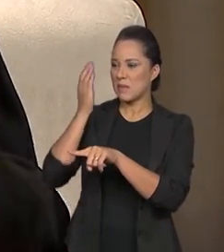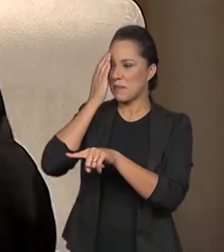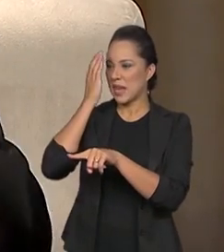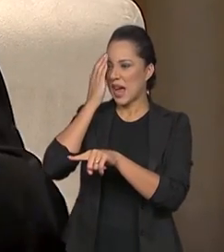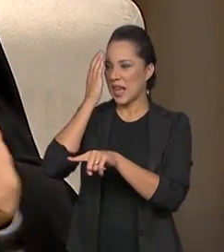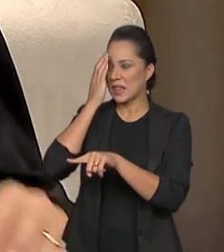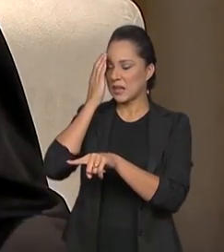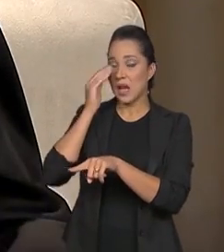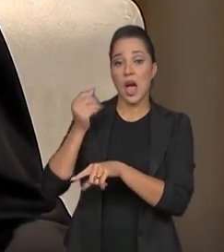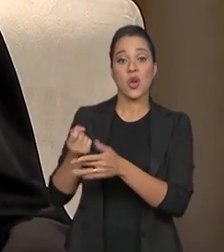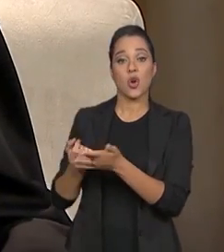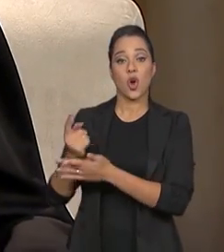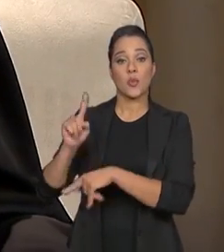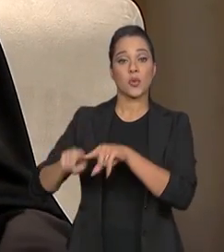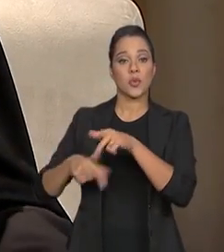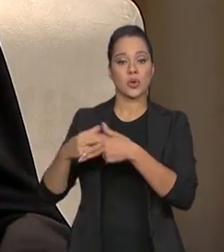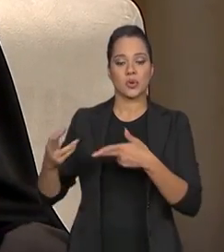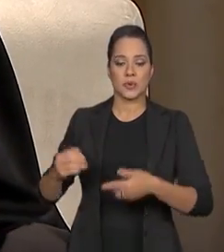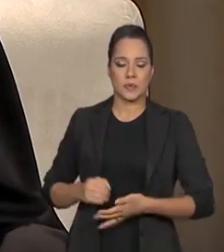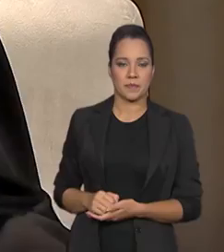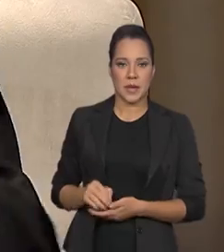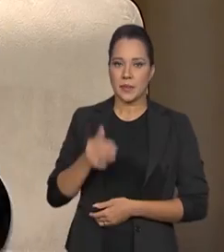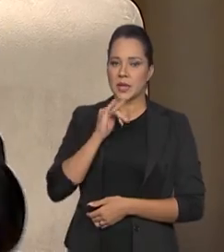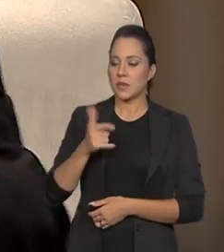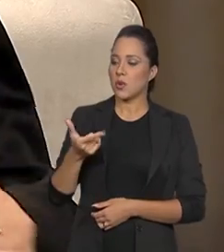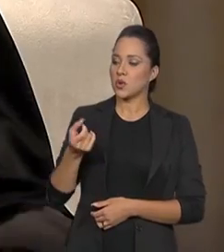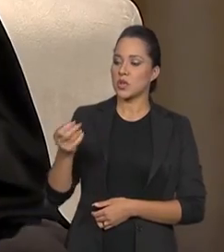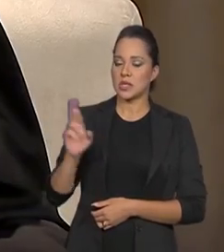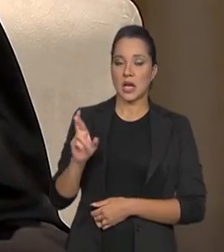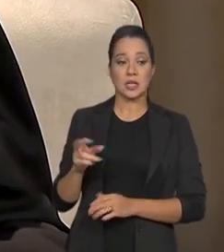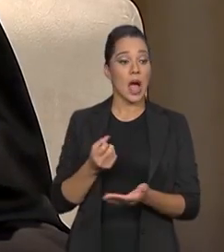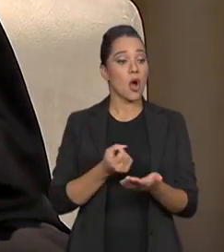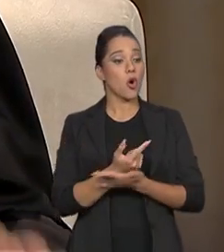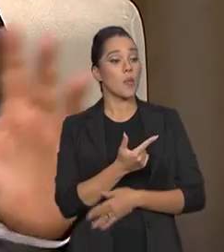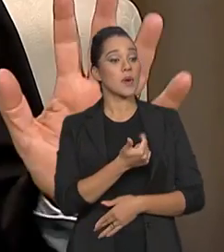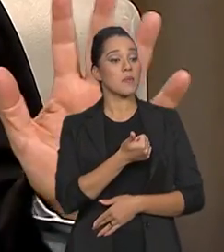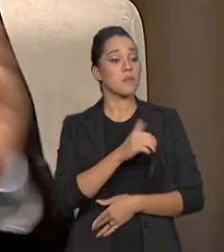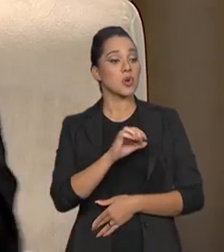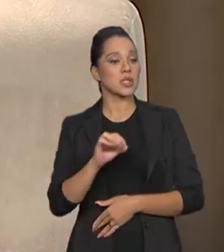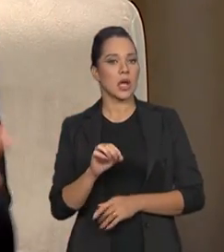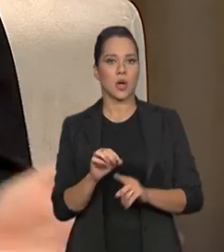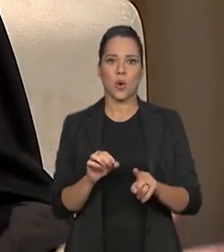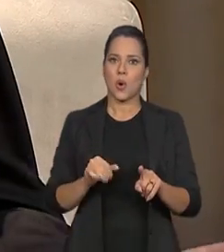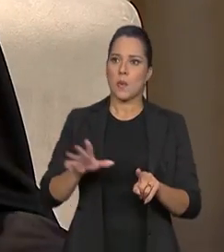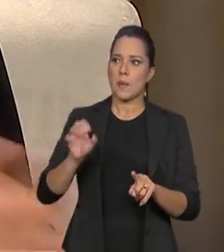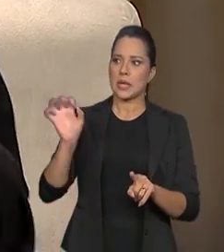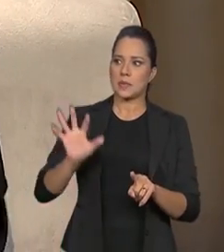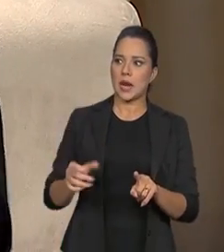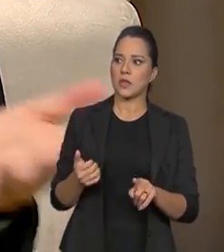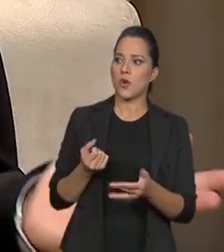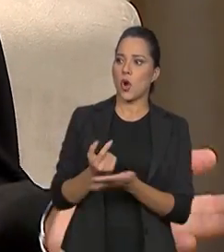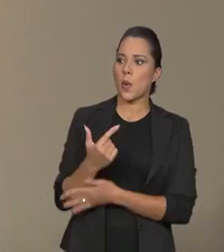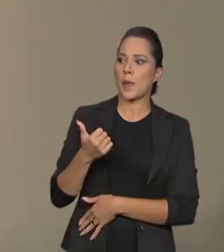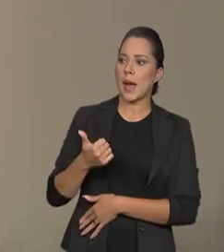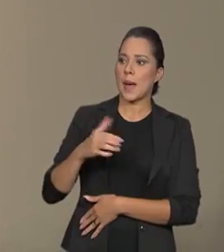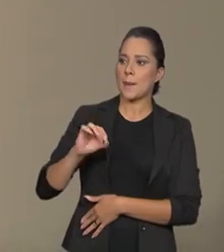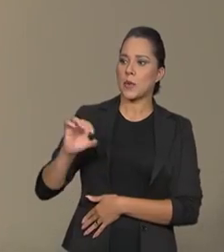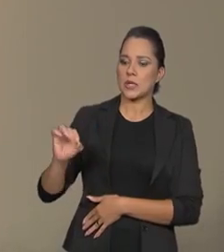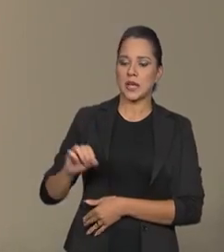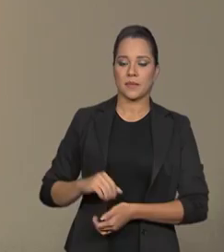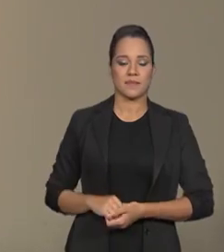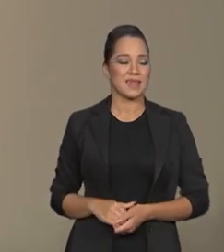então eu compro esse produto por exemplo um produto que custa r$ 200 eu compro por r$ 100 ó tá muito mais barato eu vou comprar por cima eu vou comprar